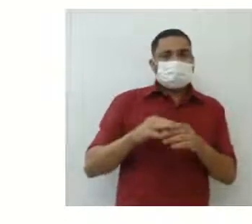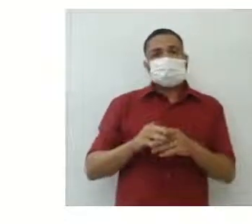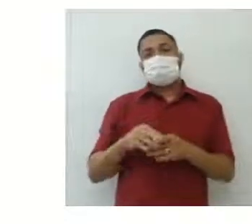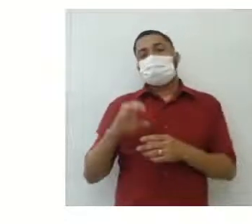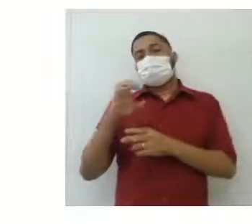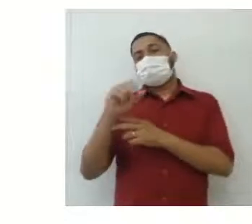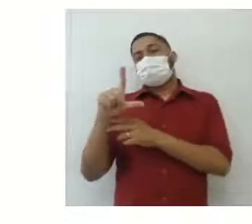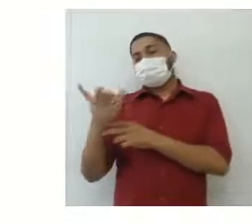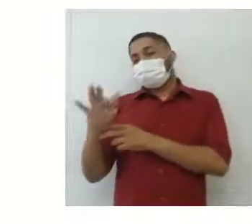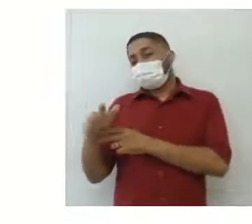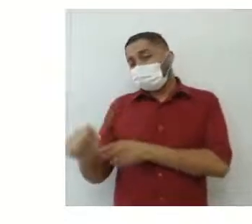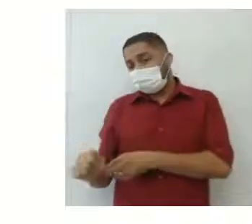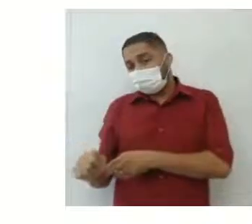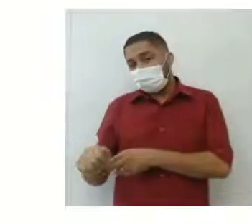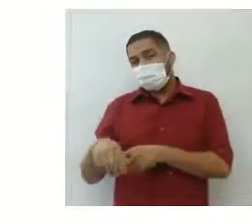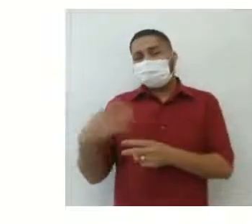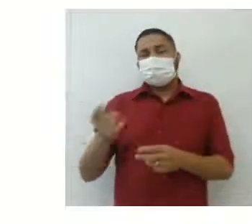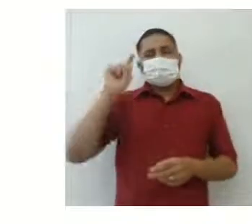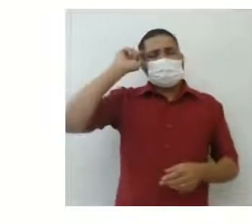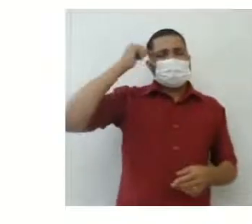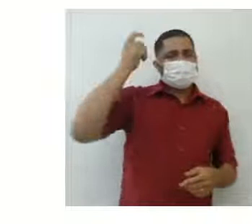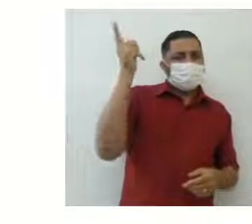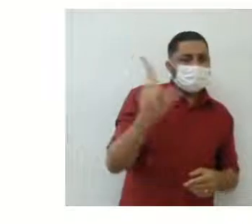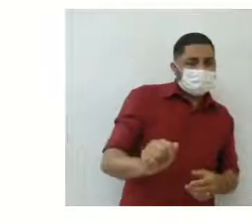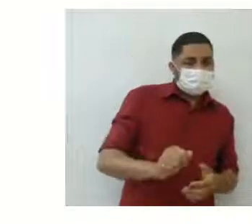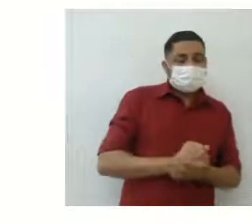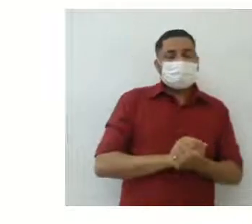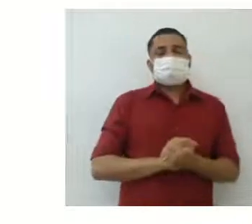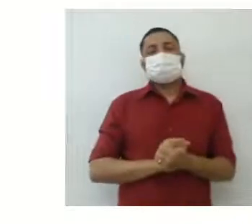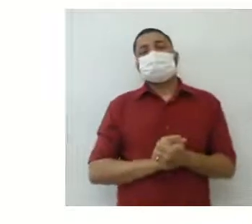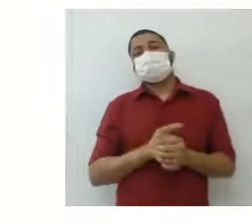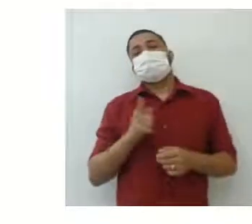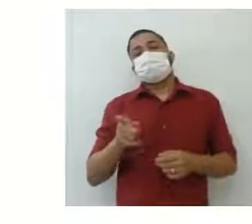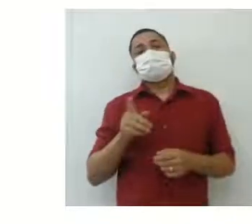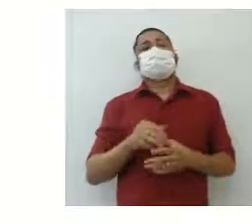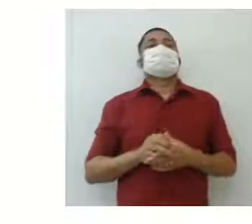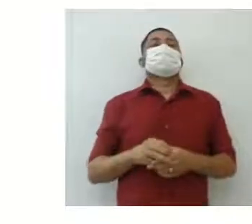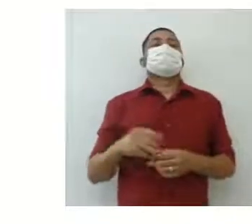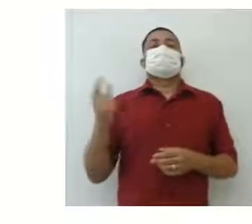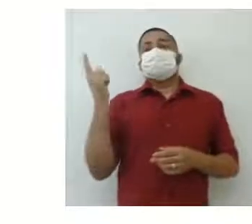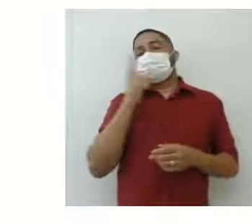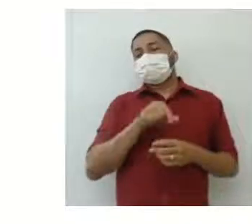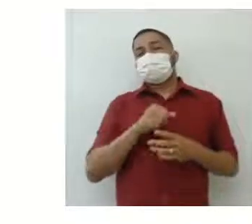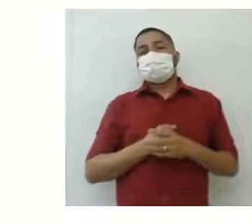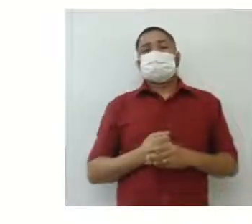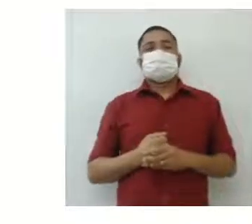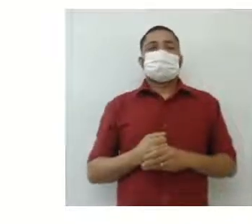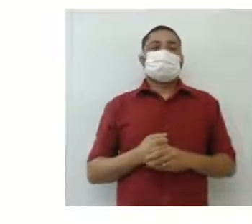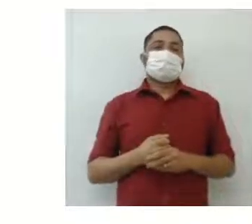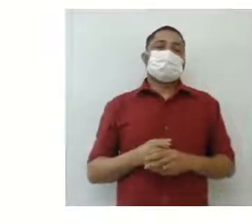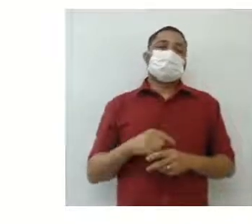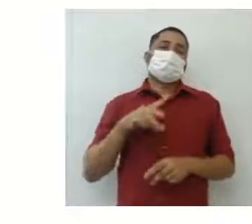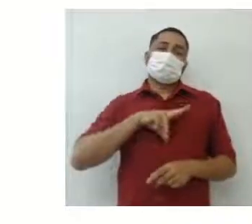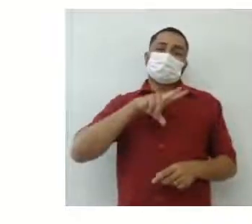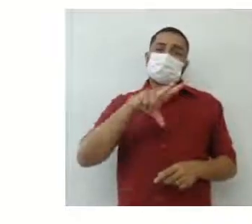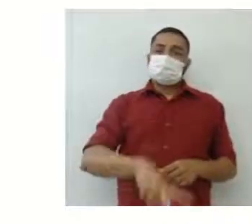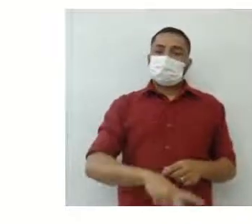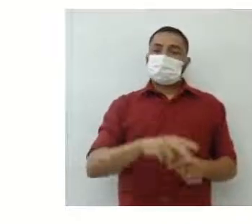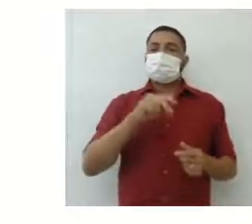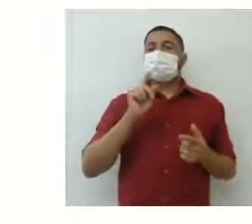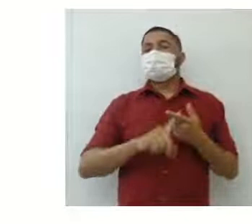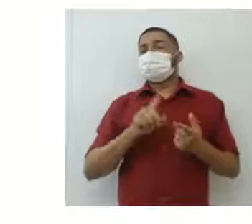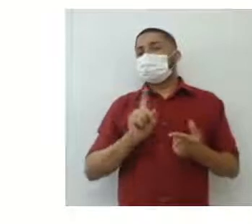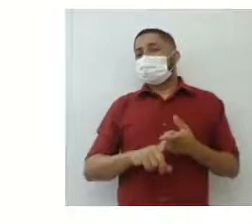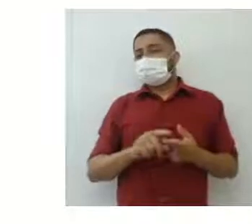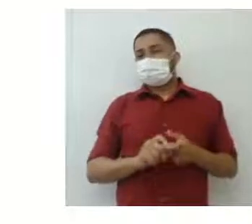colônias. Então, os africanos escravizados, eles eram obtidos pelos portugueses por